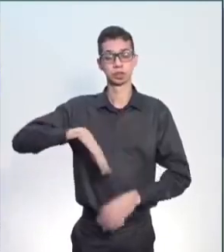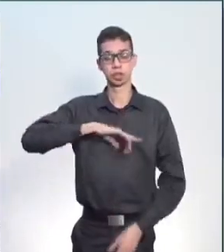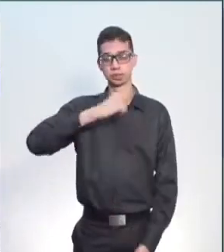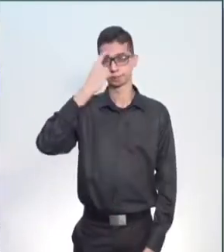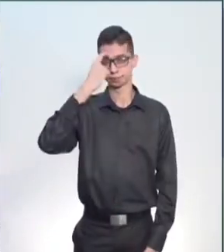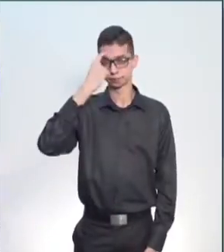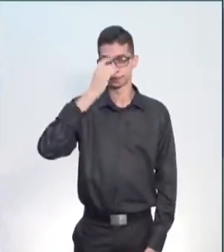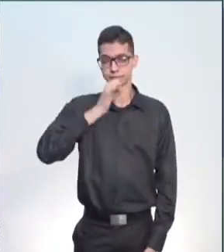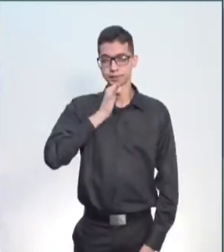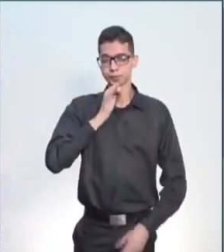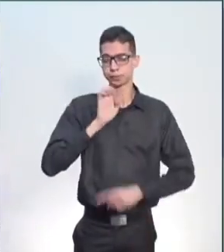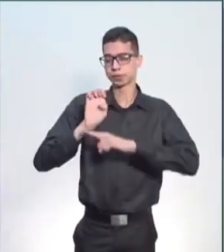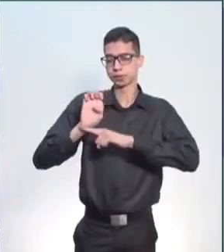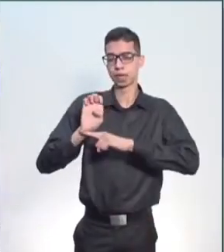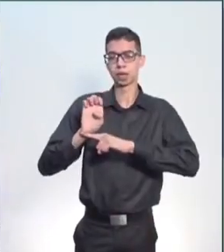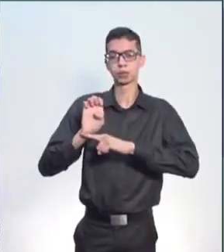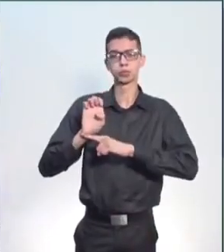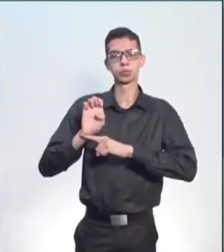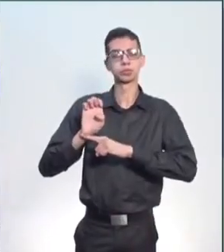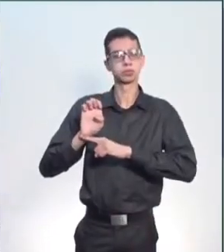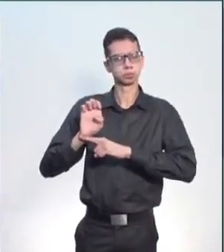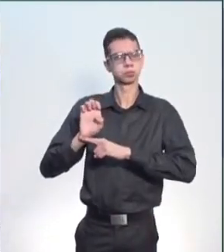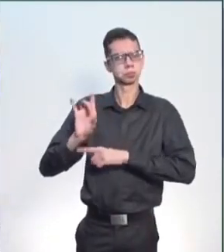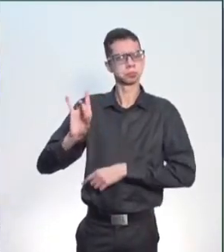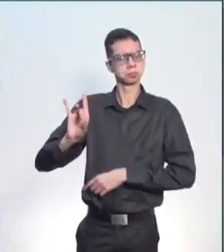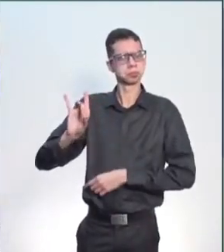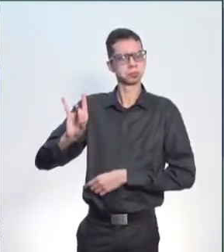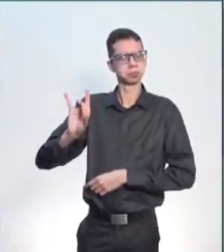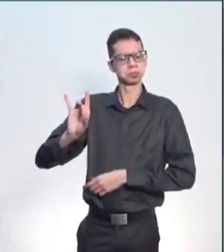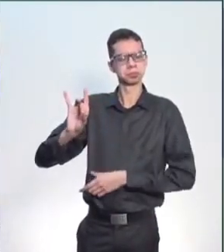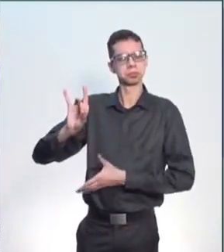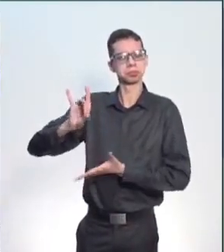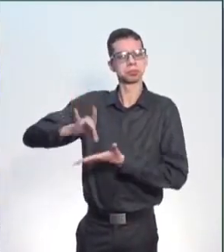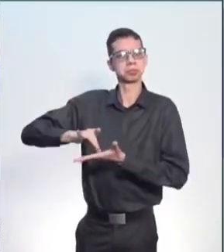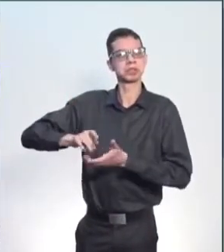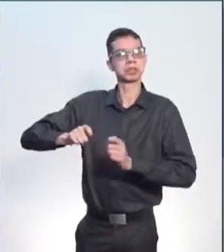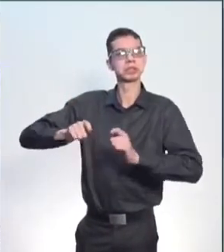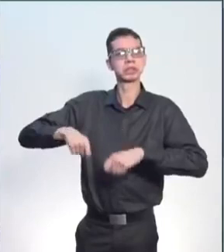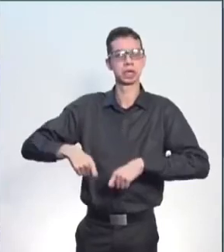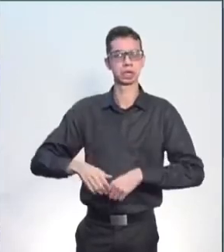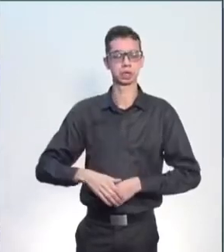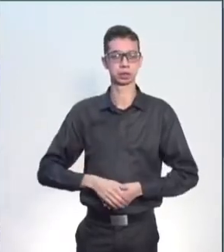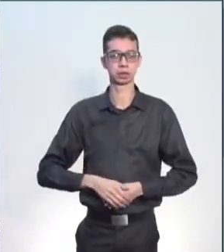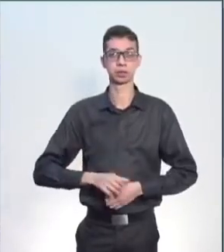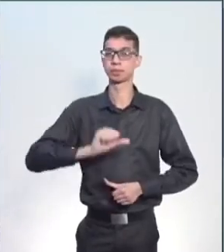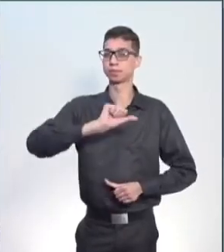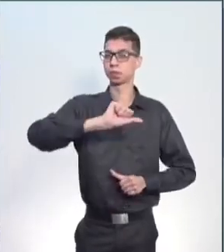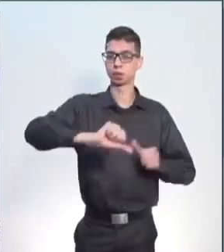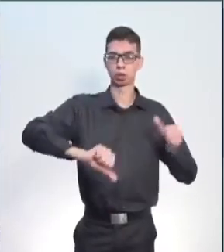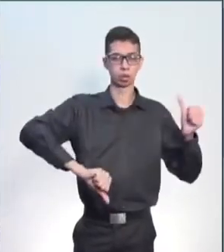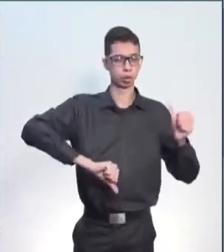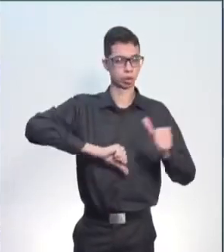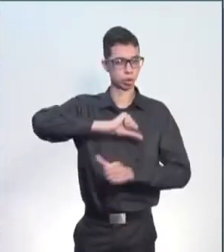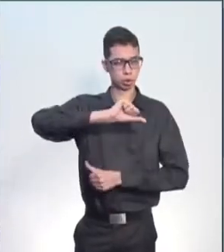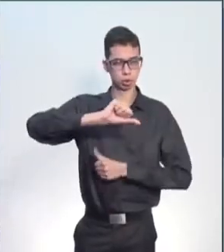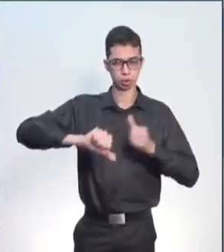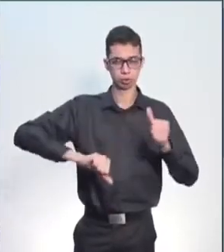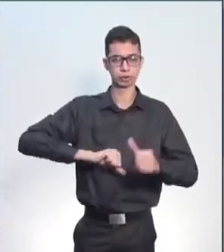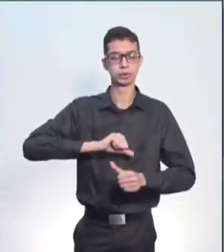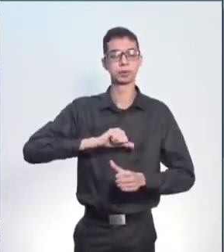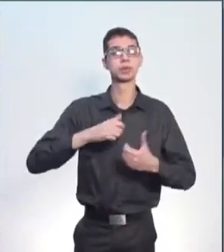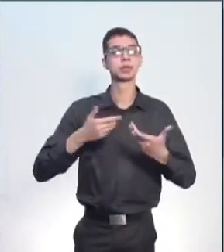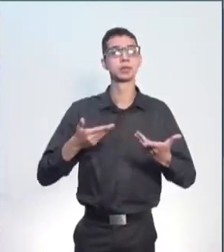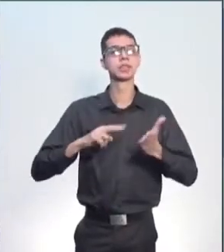que o Estado, ele tem legitimidade para reformar as instituições, significa que as coisas estão